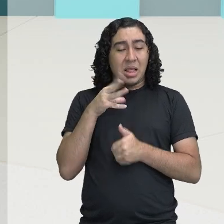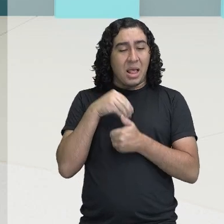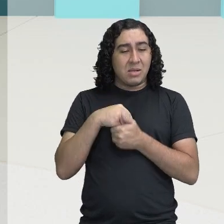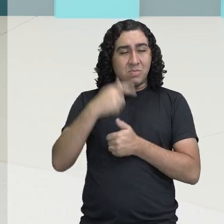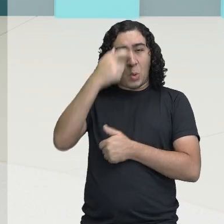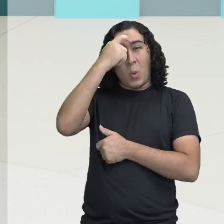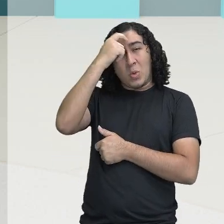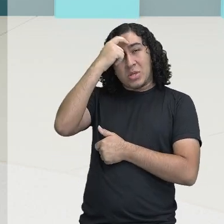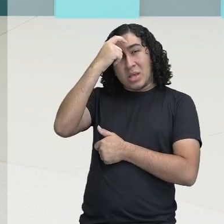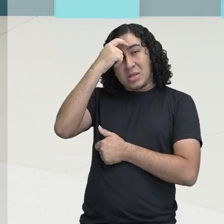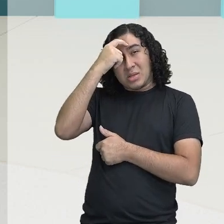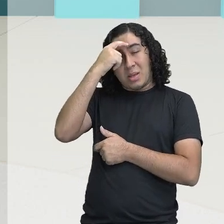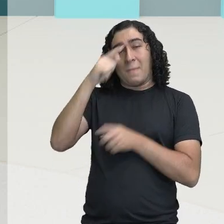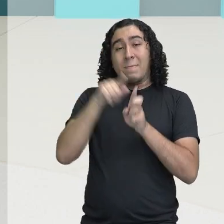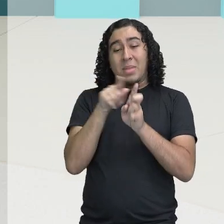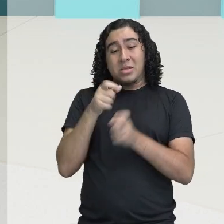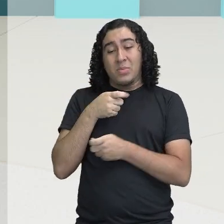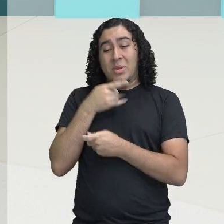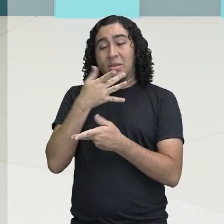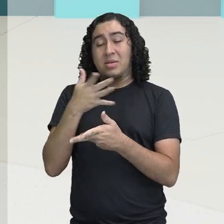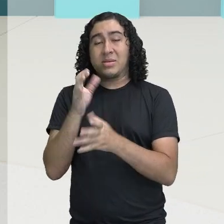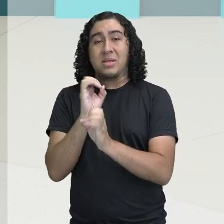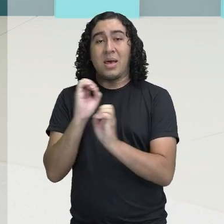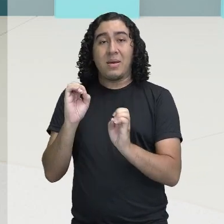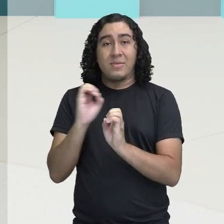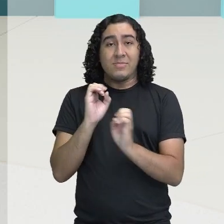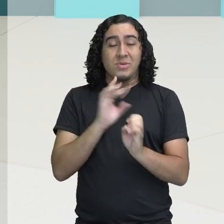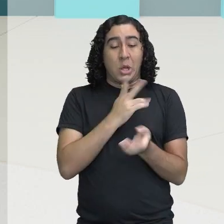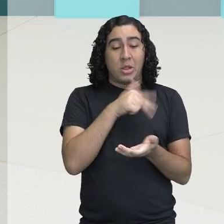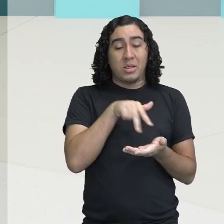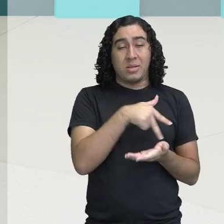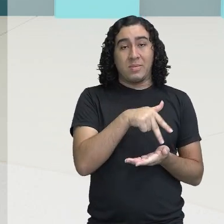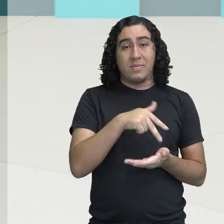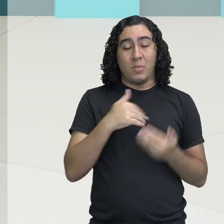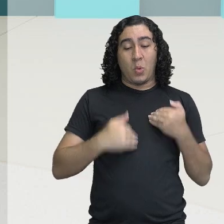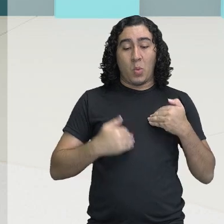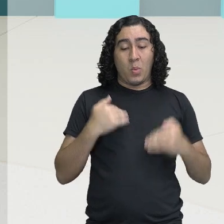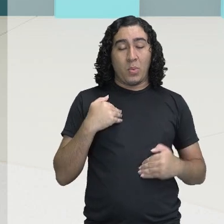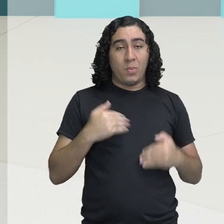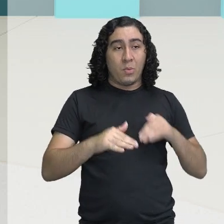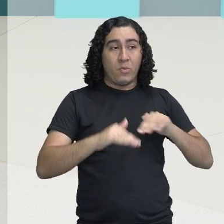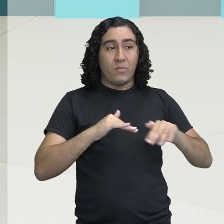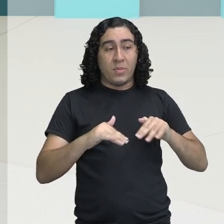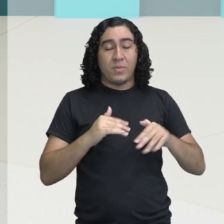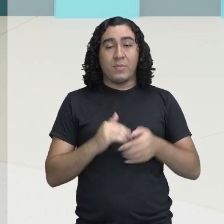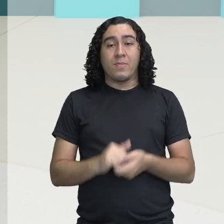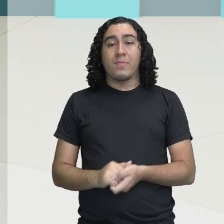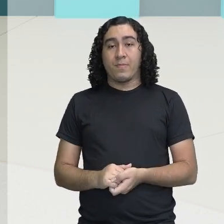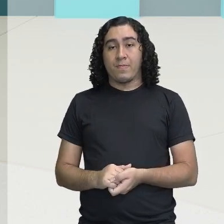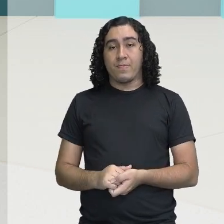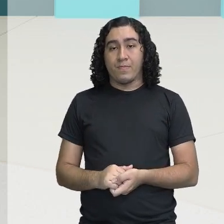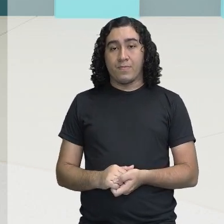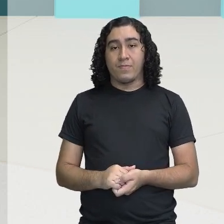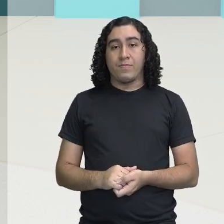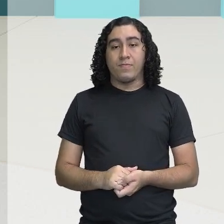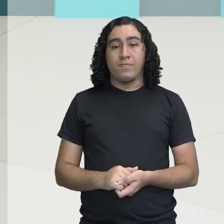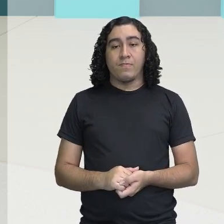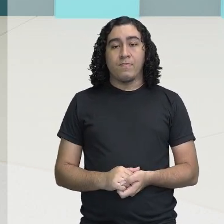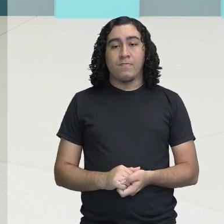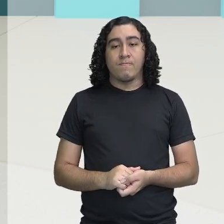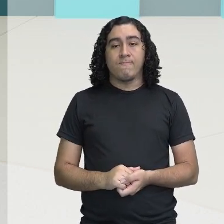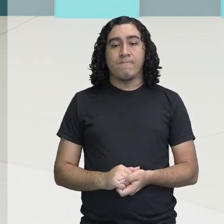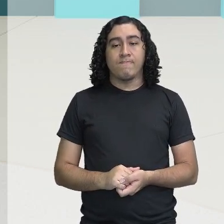pensa e não está verbalizando. Então, esse corpo, ele traz sim como forma